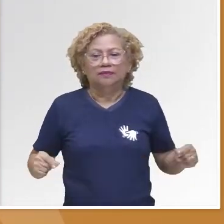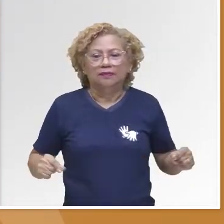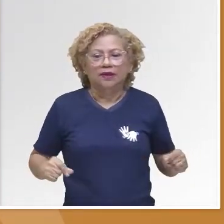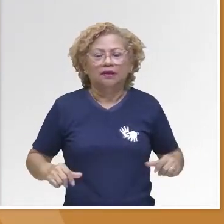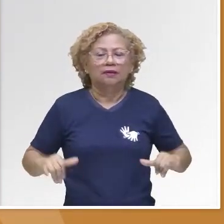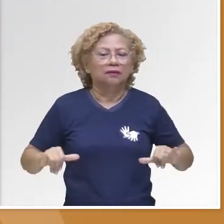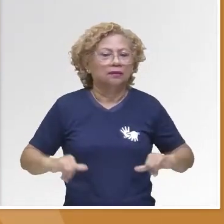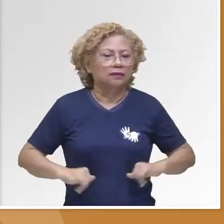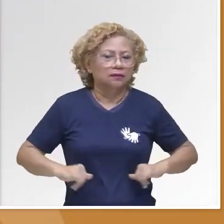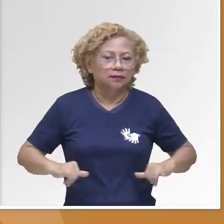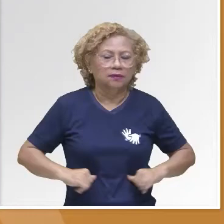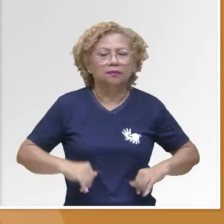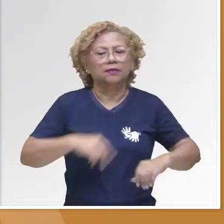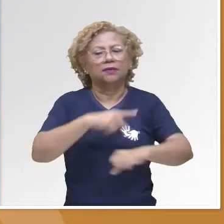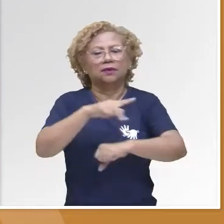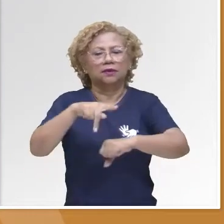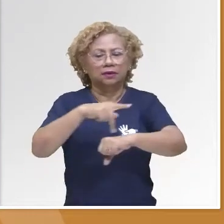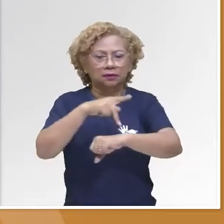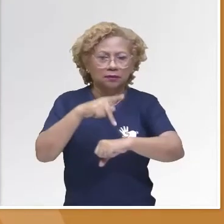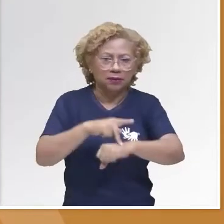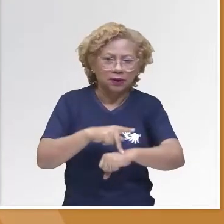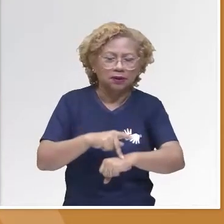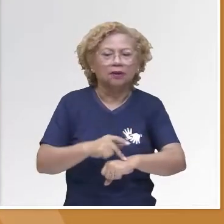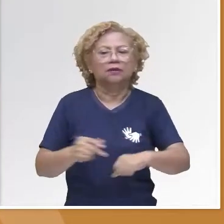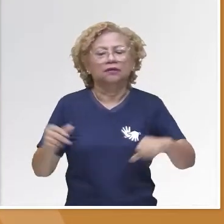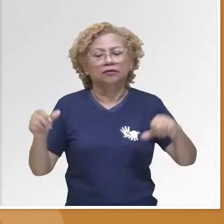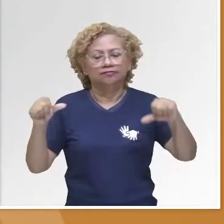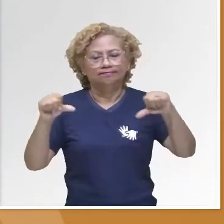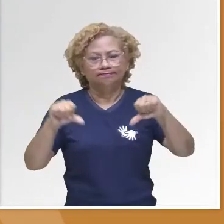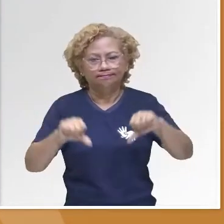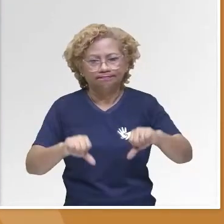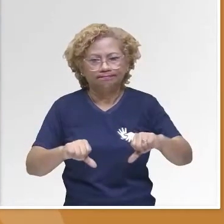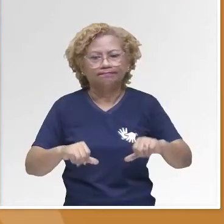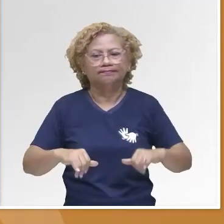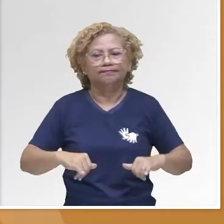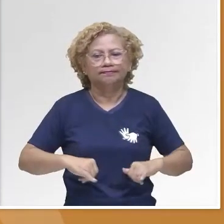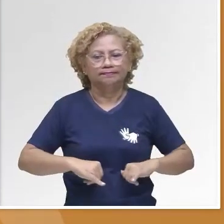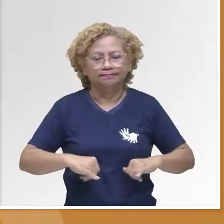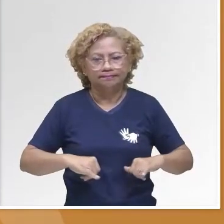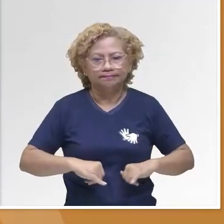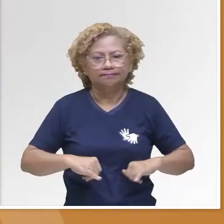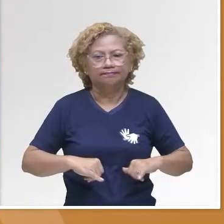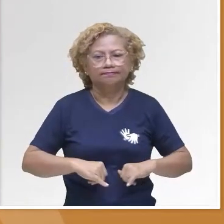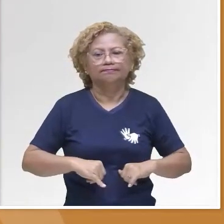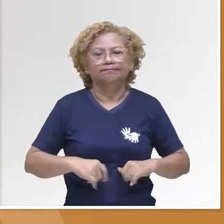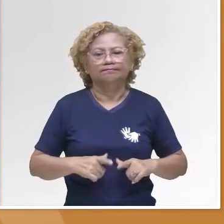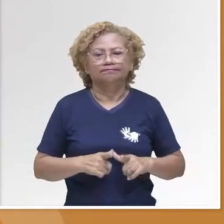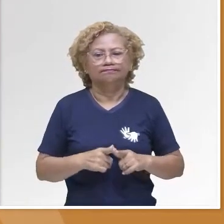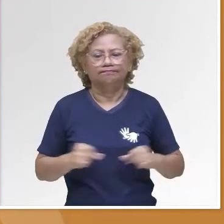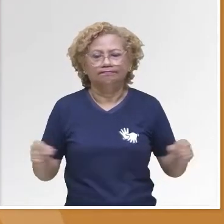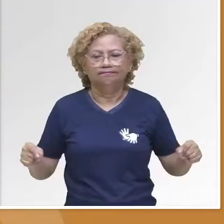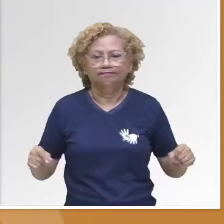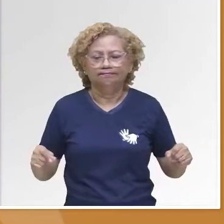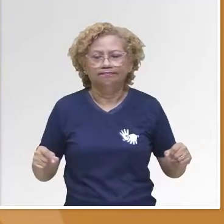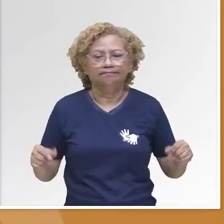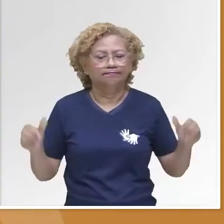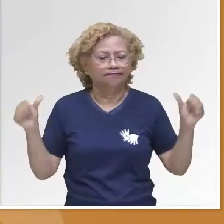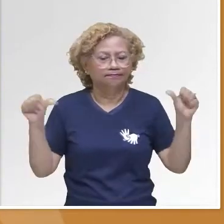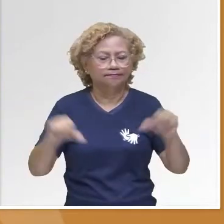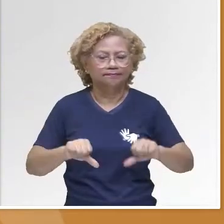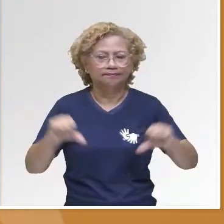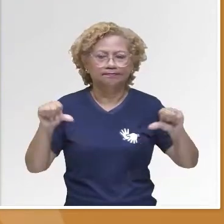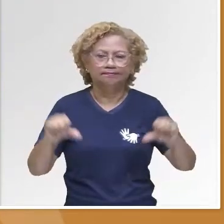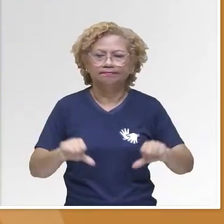uma destruição muito grande no país. O Japão ele fica devastado, ele fica arrasado, ele